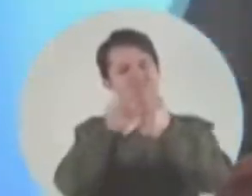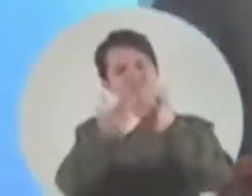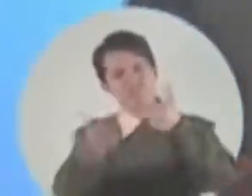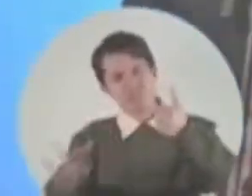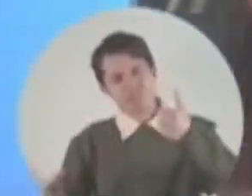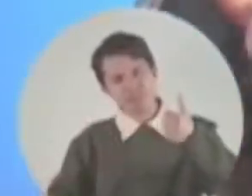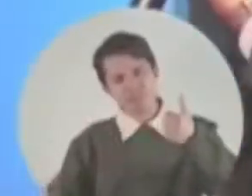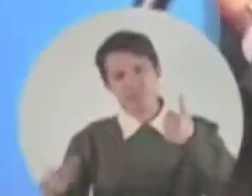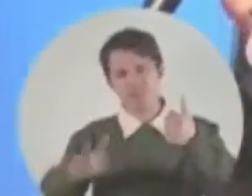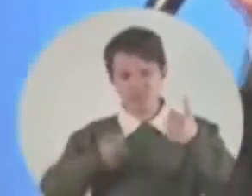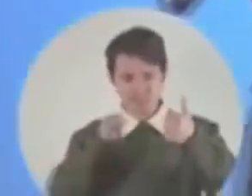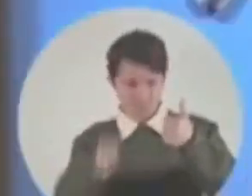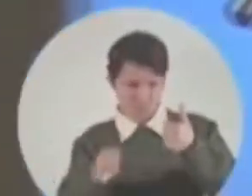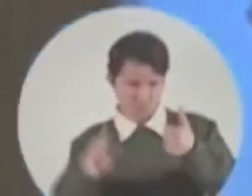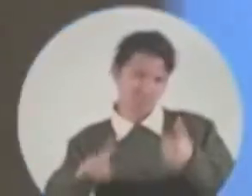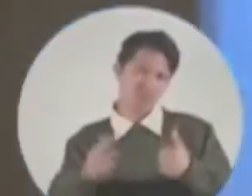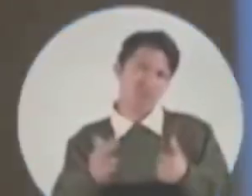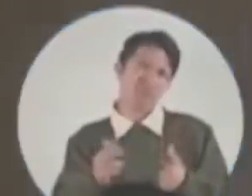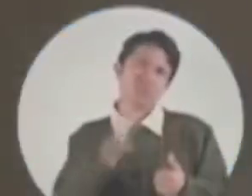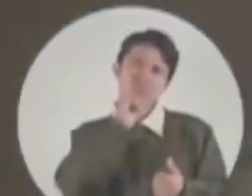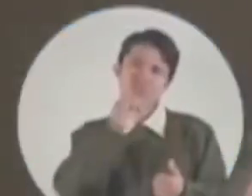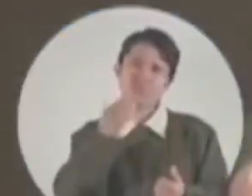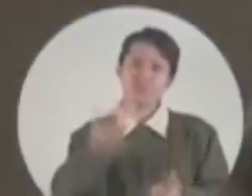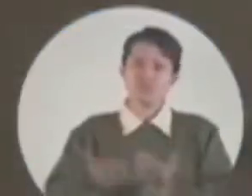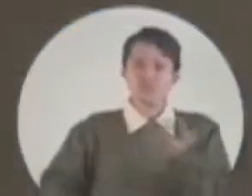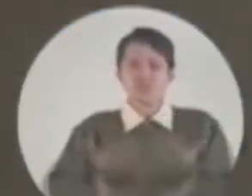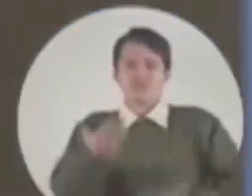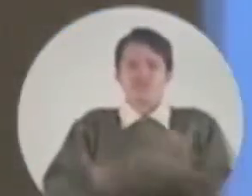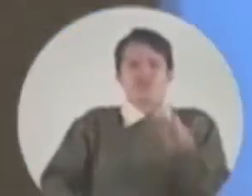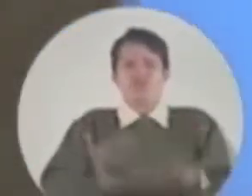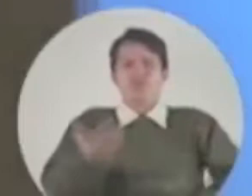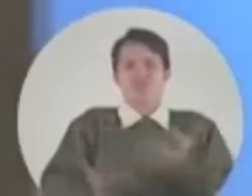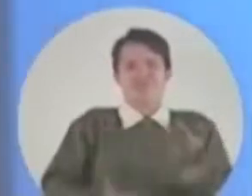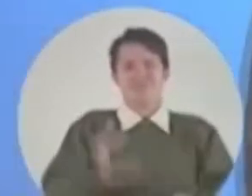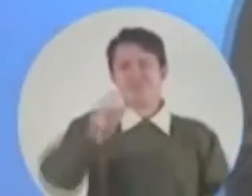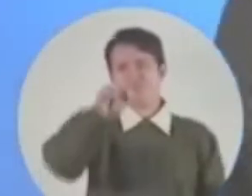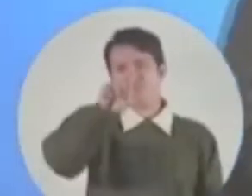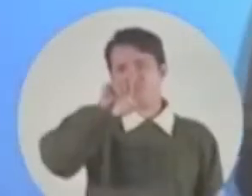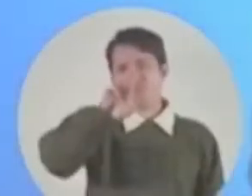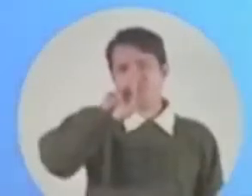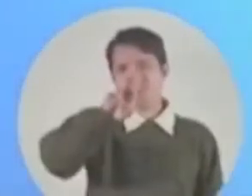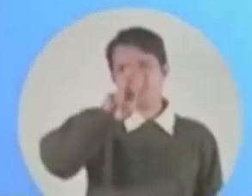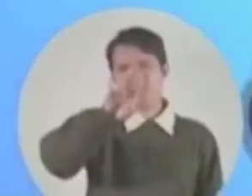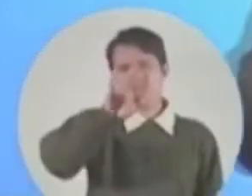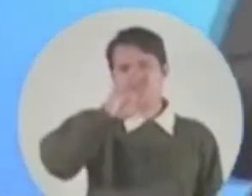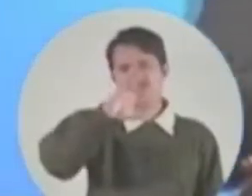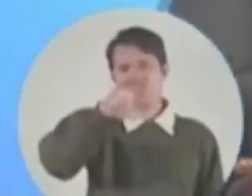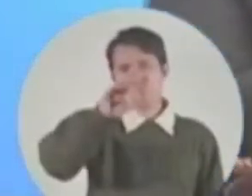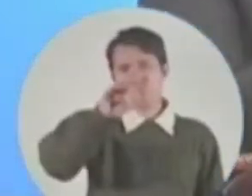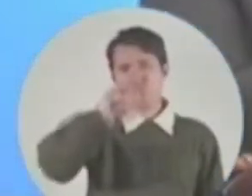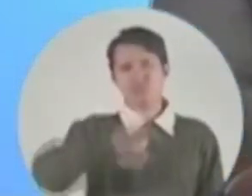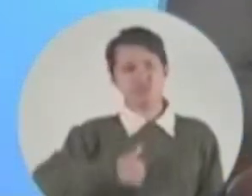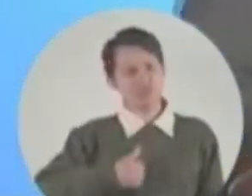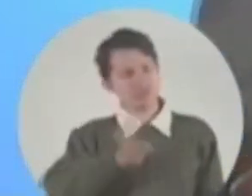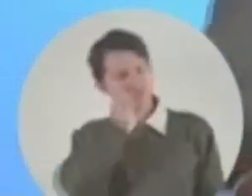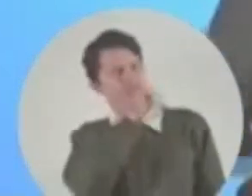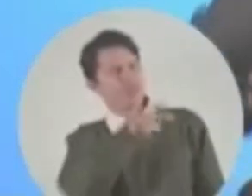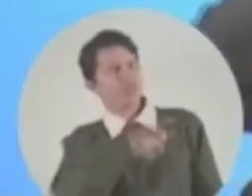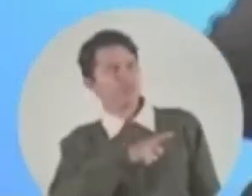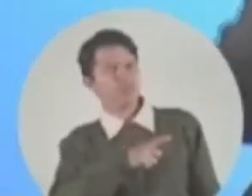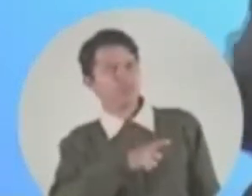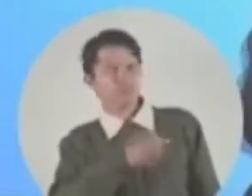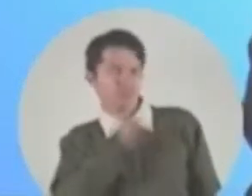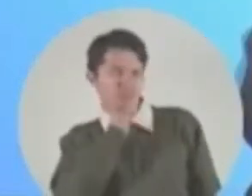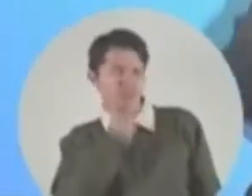adoração é a adoração como serviço. E aí eu começo a olhar para essa mulher,